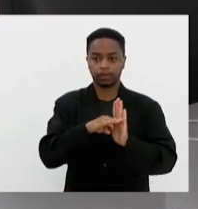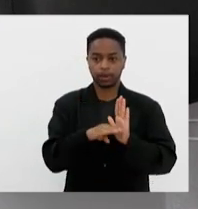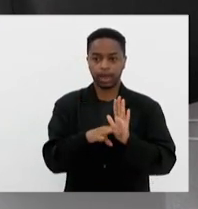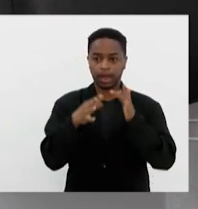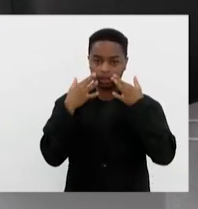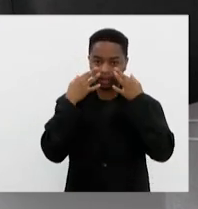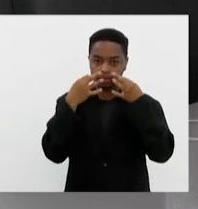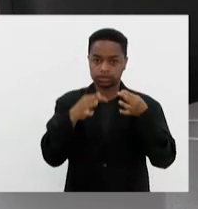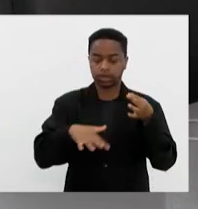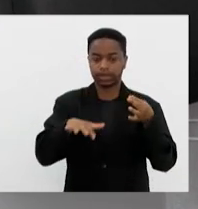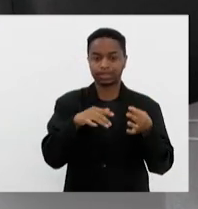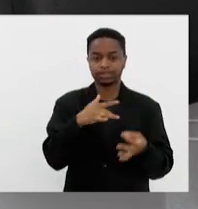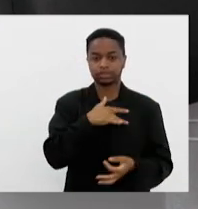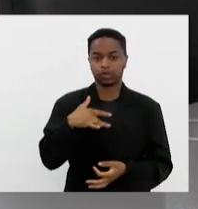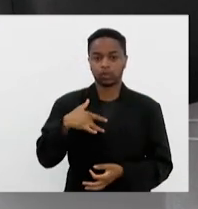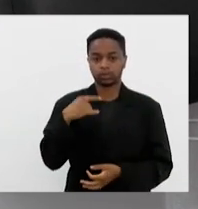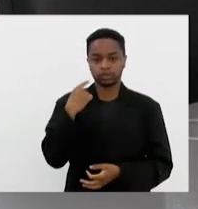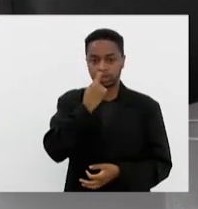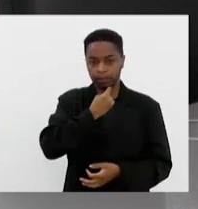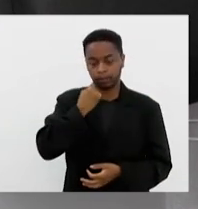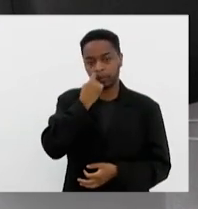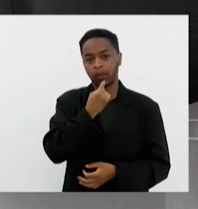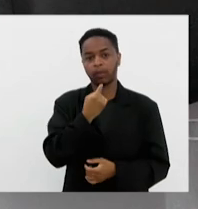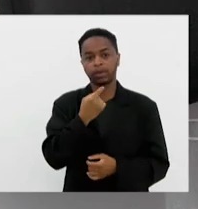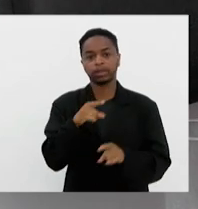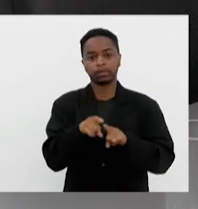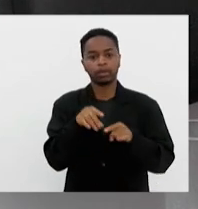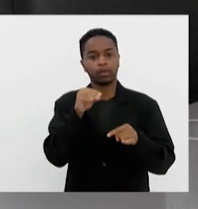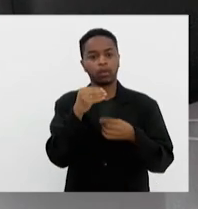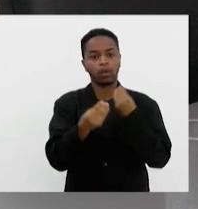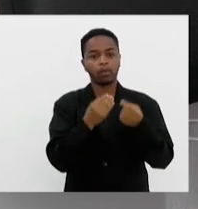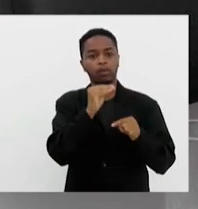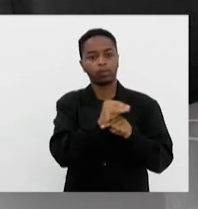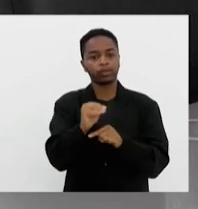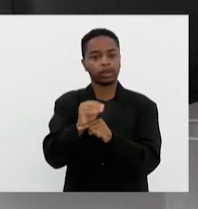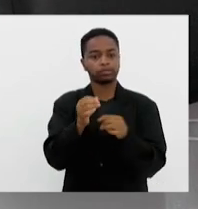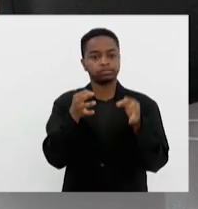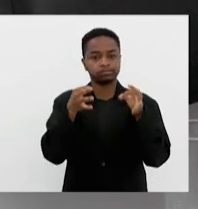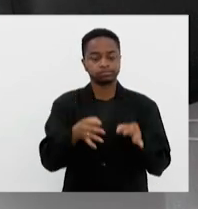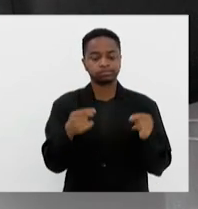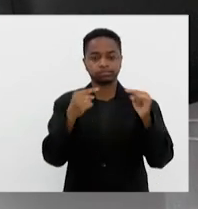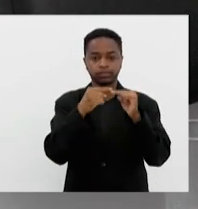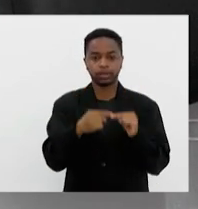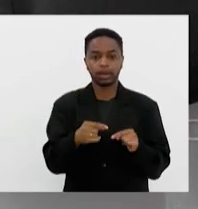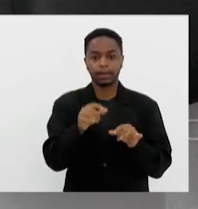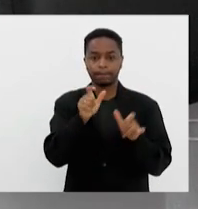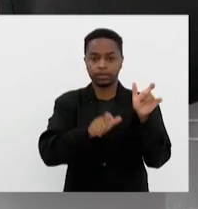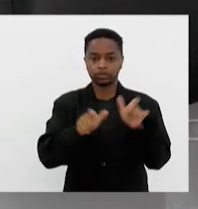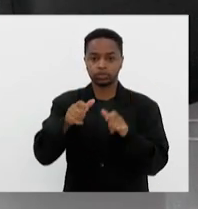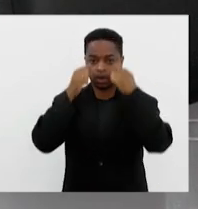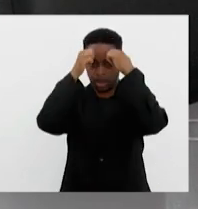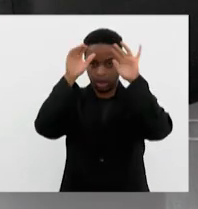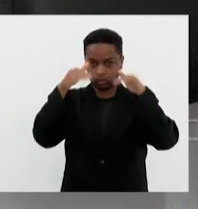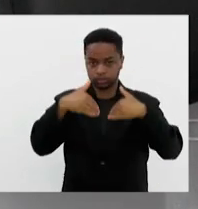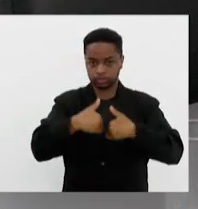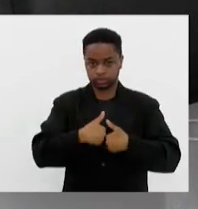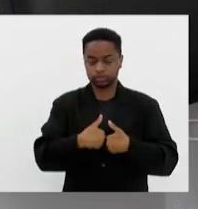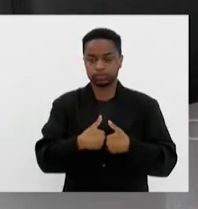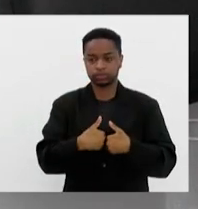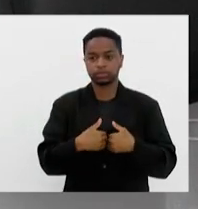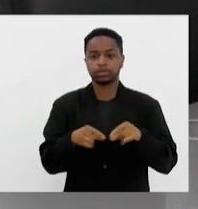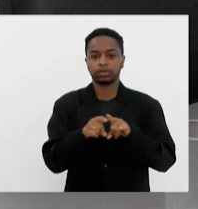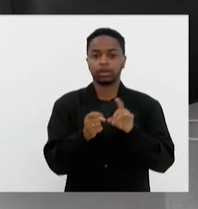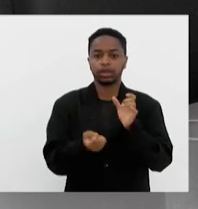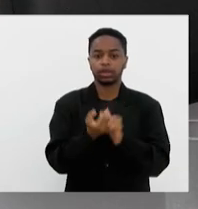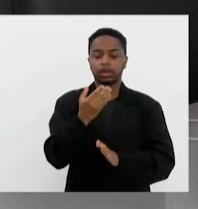saúde bucal para fins de garantir a atenção de cuidados adequados para o tratamento da saúde bucal da pessoa com transtorno do espectro autista. TEA institui o